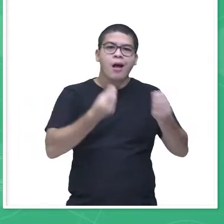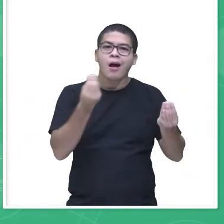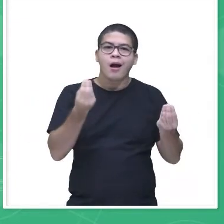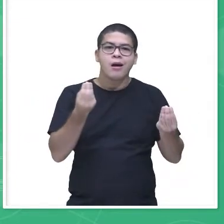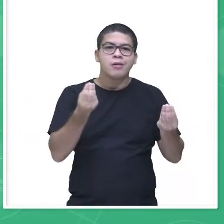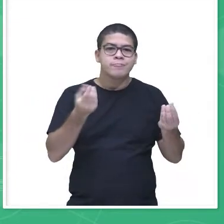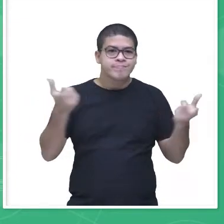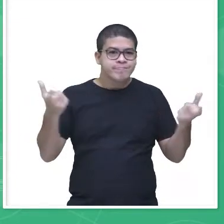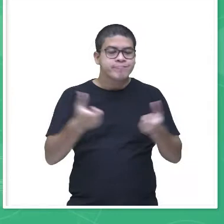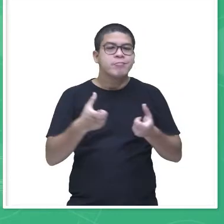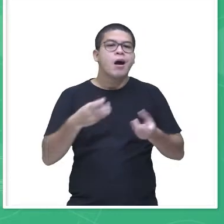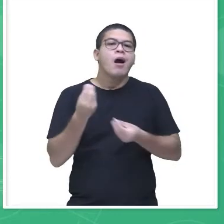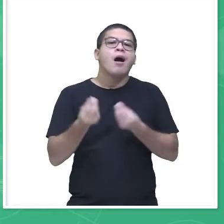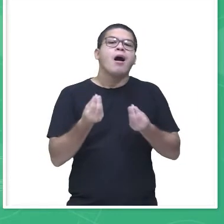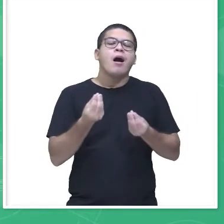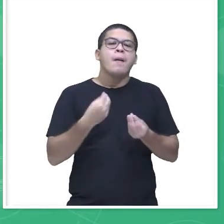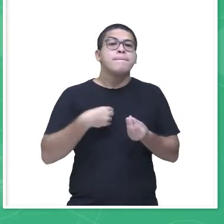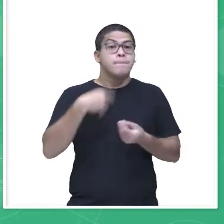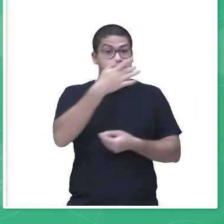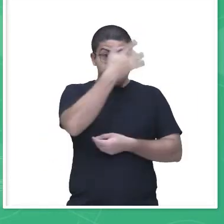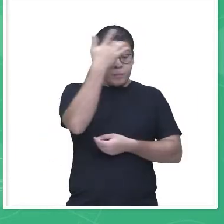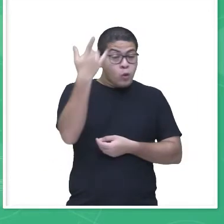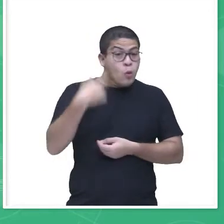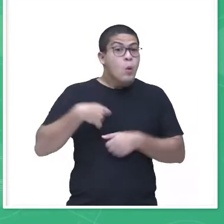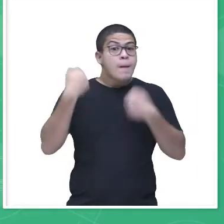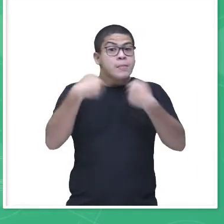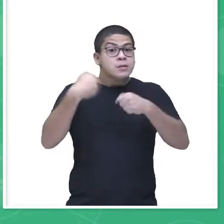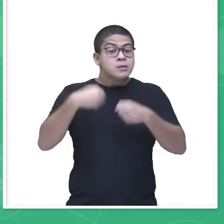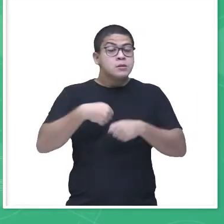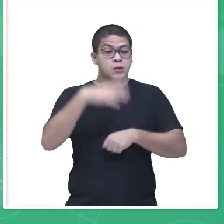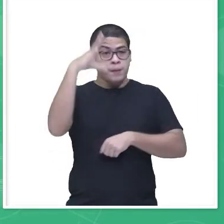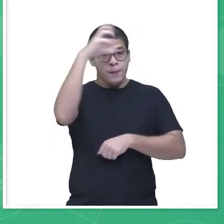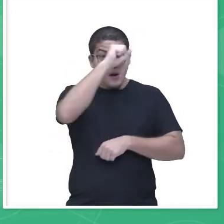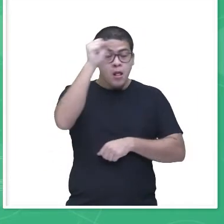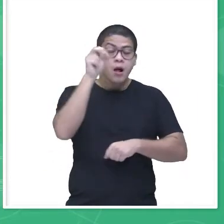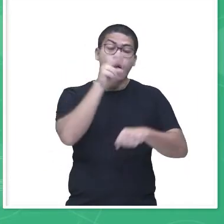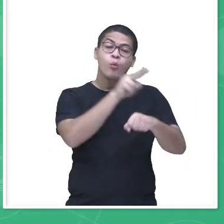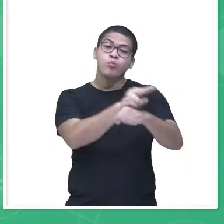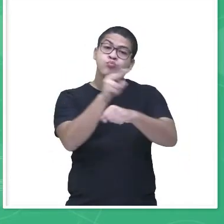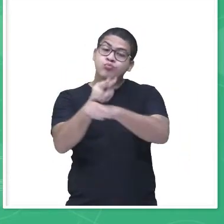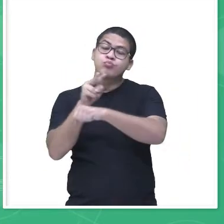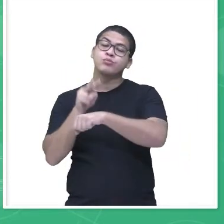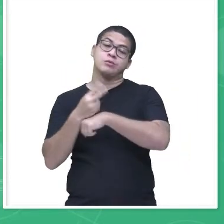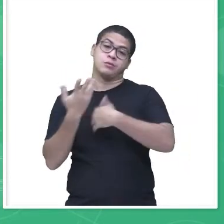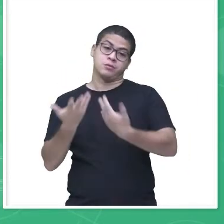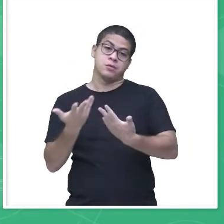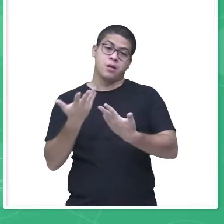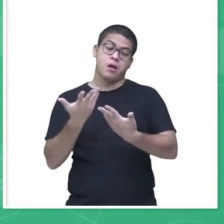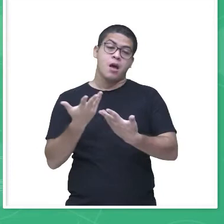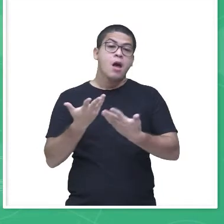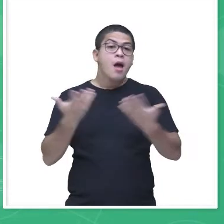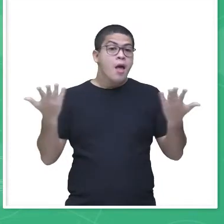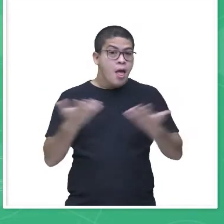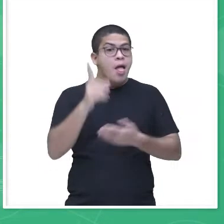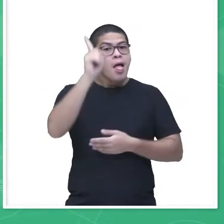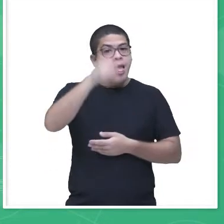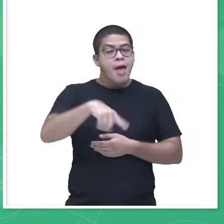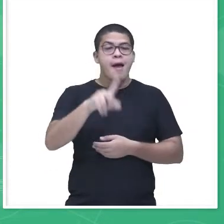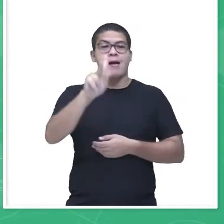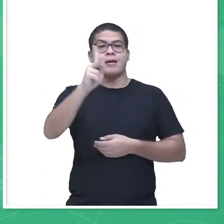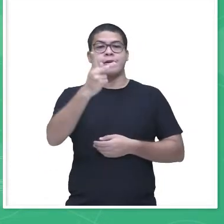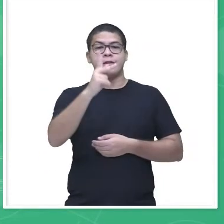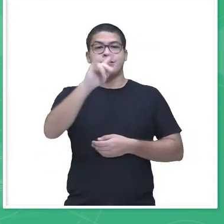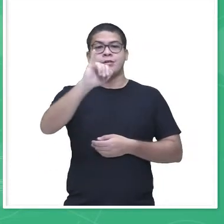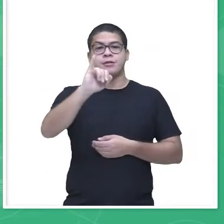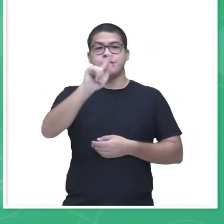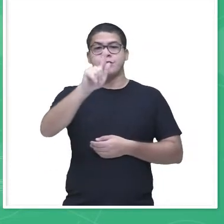aí que contribuem para a poluição desse rio. Tá? Então, isso é uma questão de higiene também,